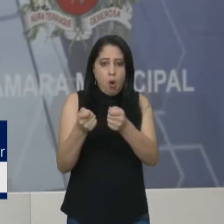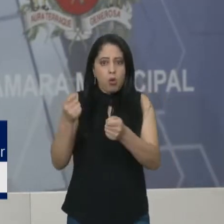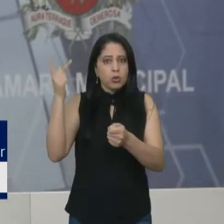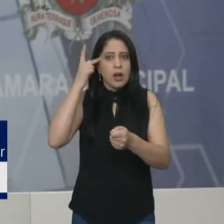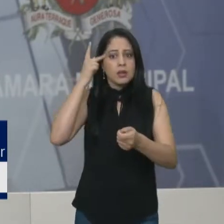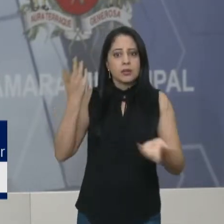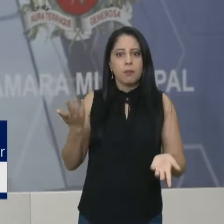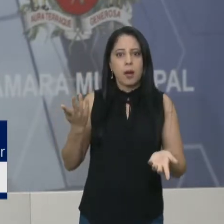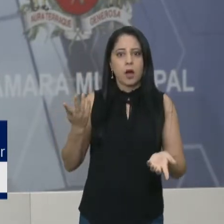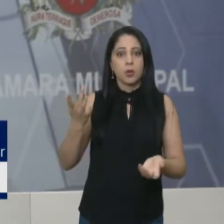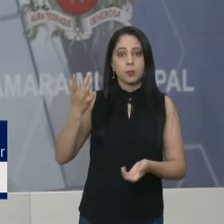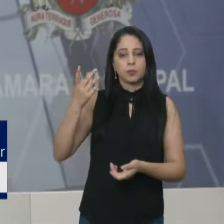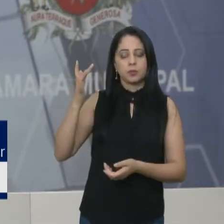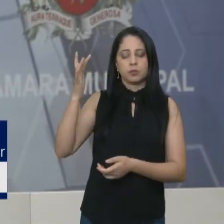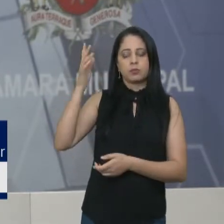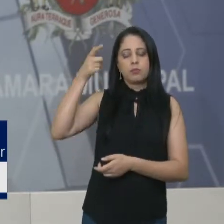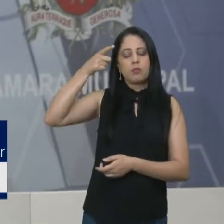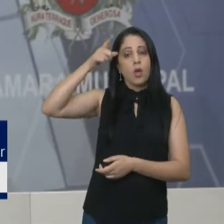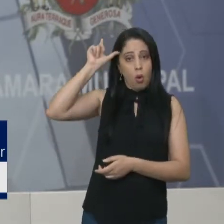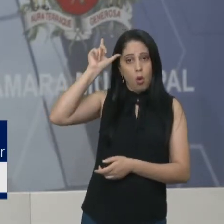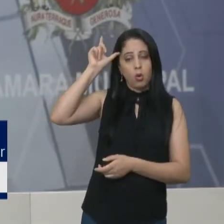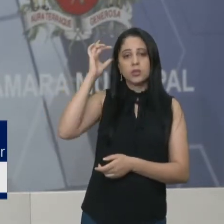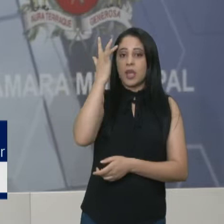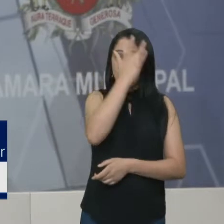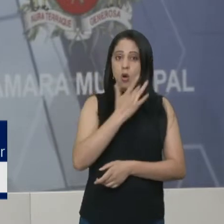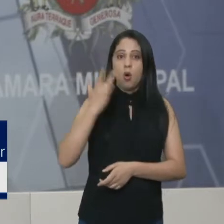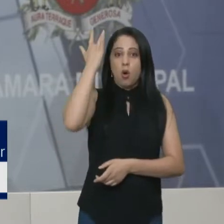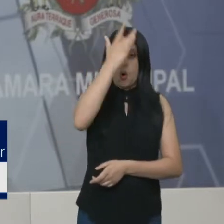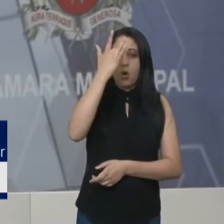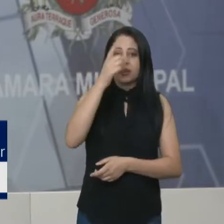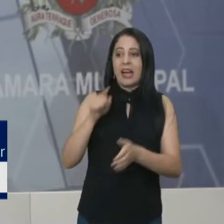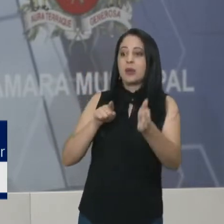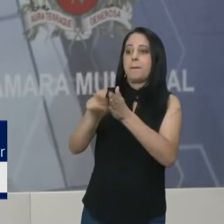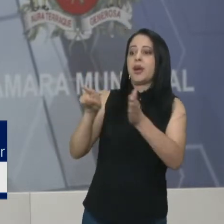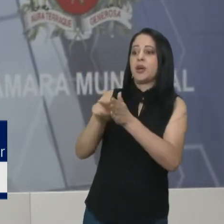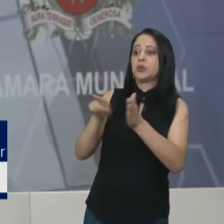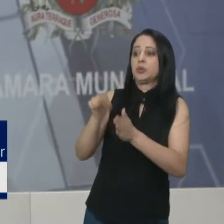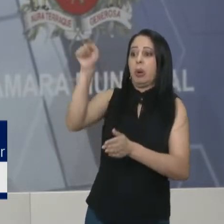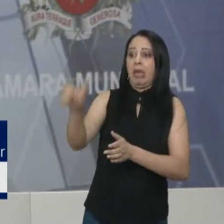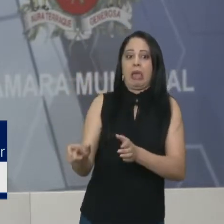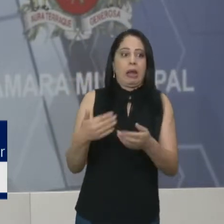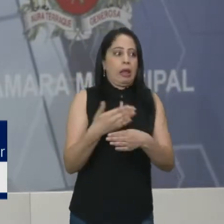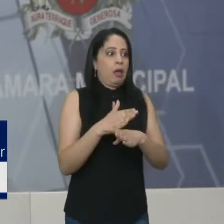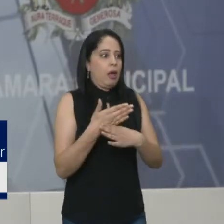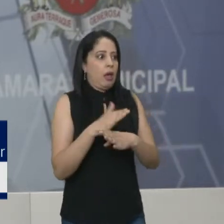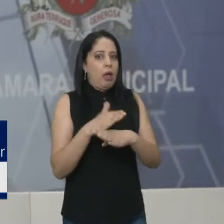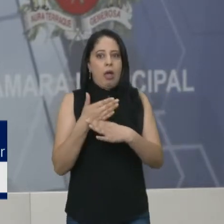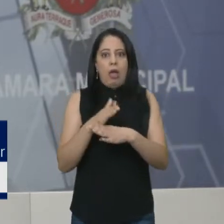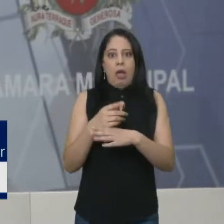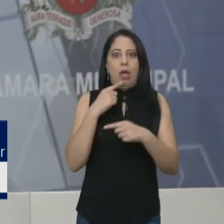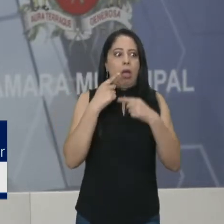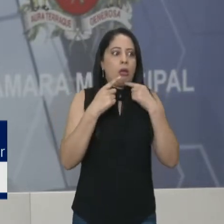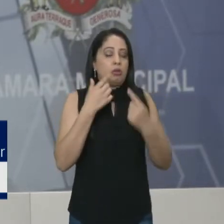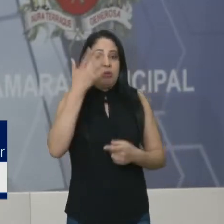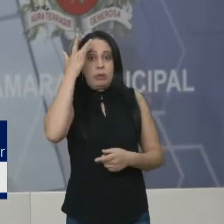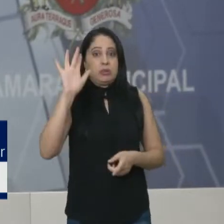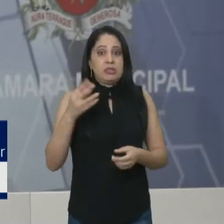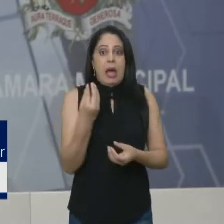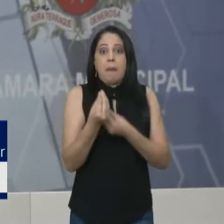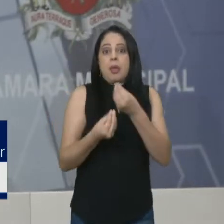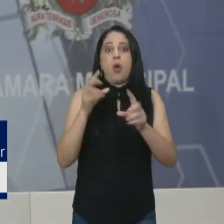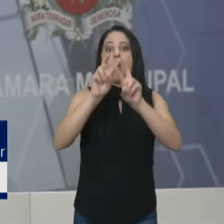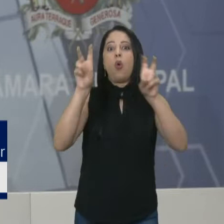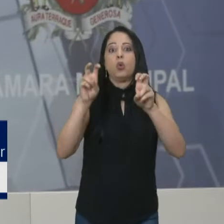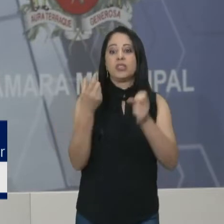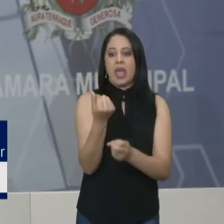o Haddad colocou ele numa arapuca que ele não sabia explicar o orçamento secreto. E esse orçamento secreto são